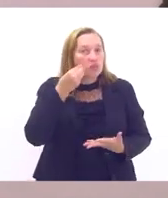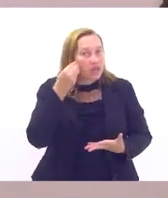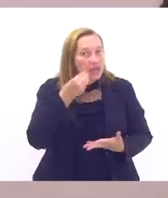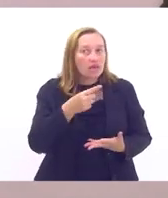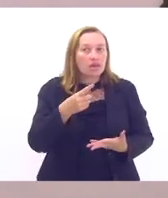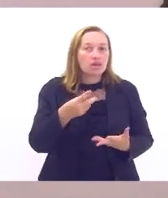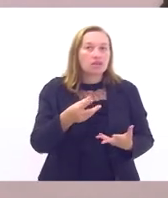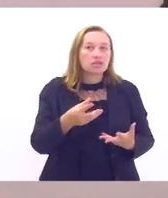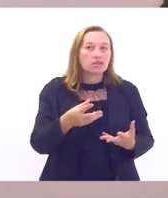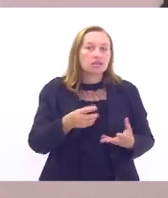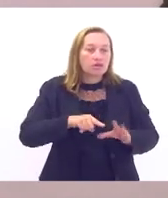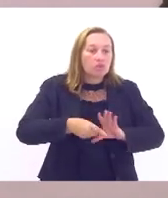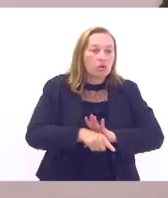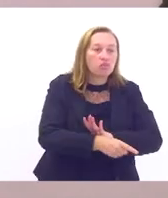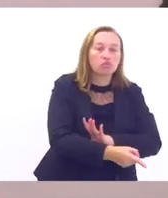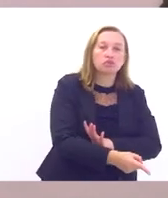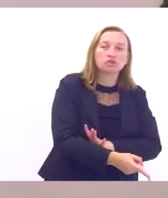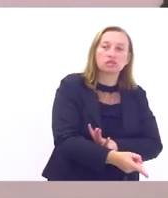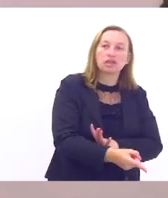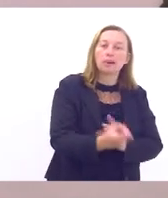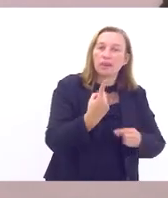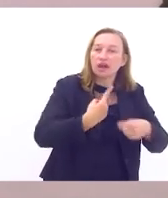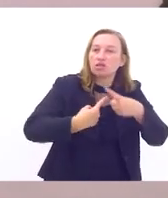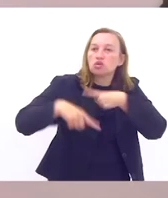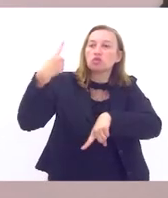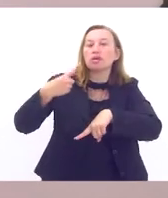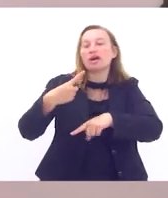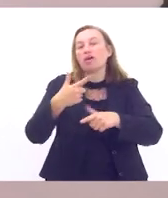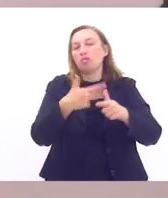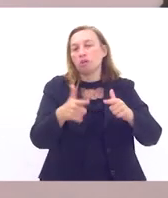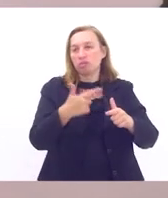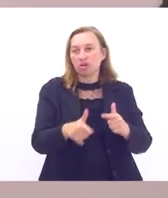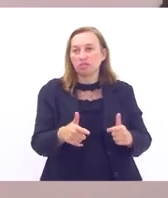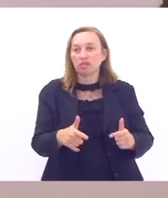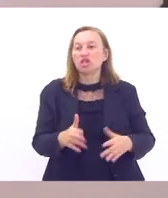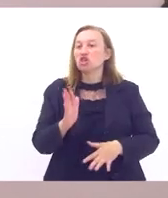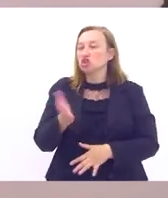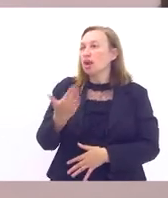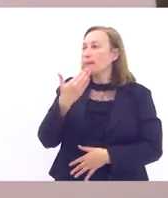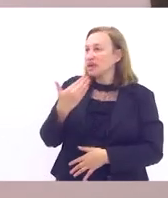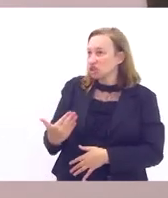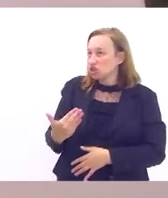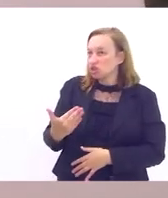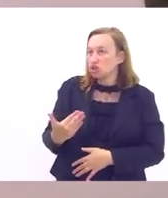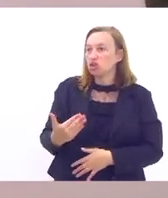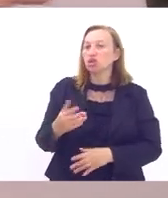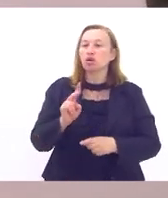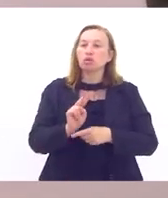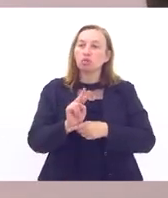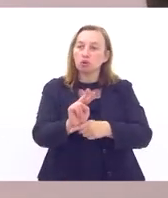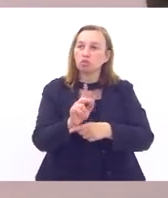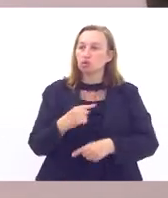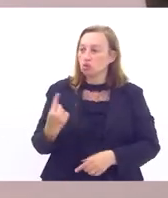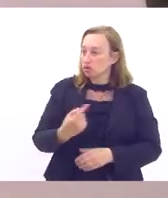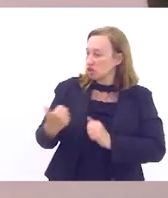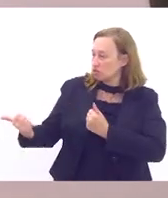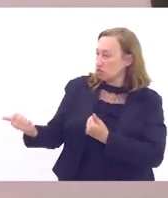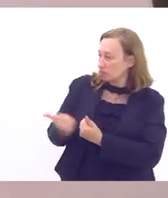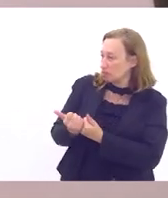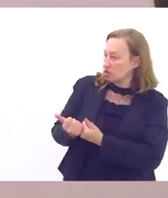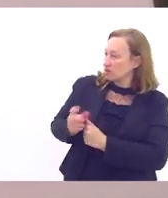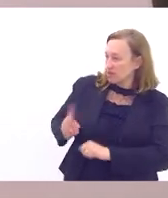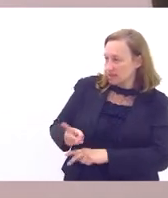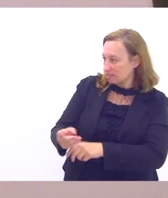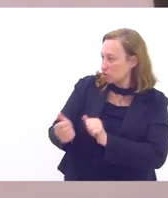vivenciada para se poder superar esse problema. Já pedi ao nosso promotor que esteja conosco